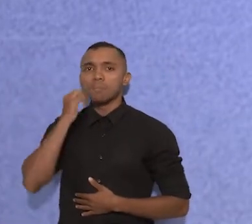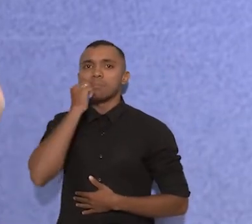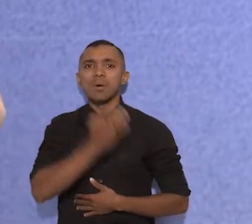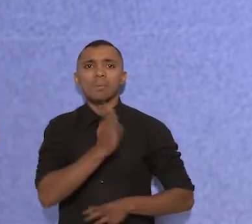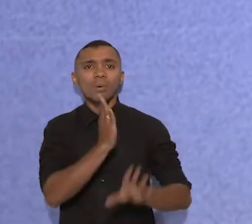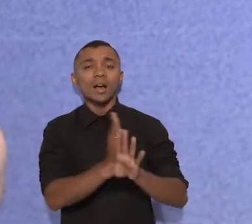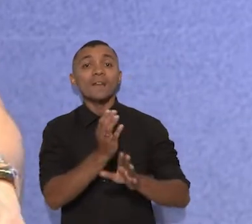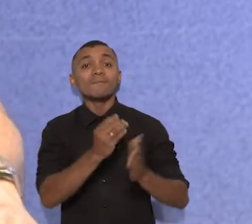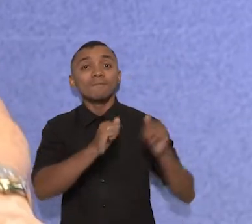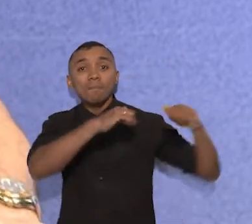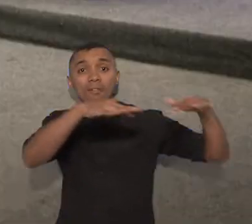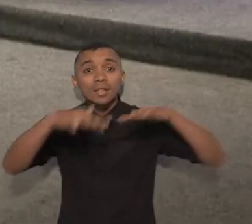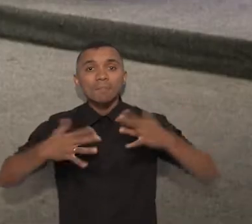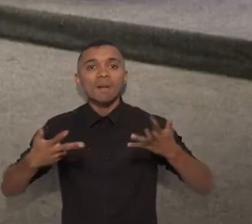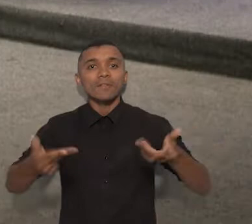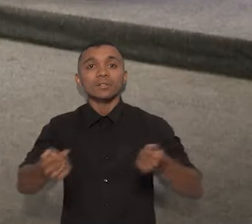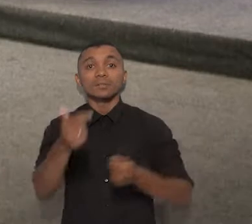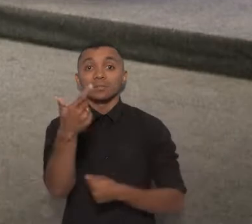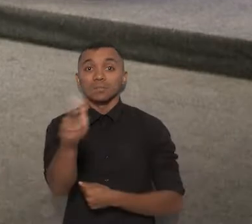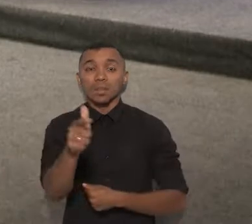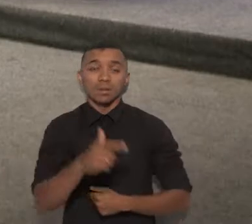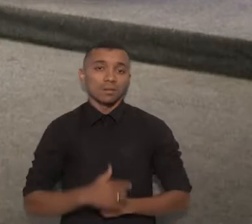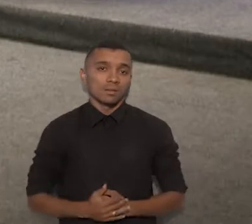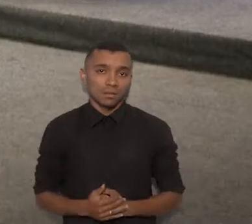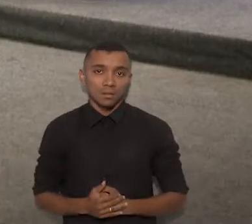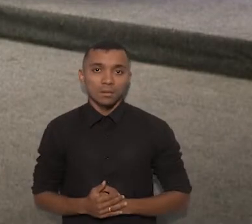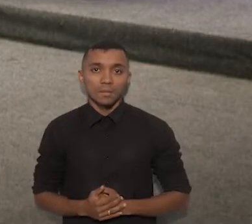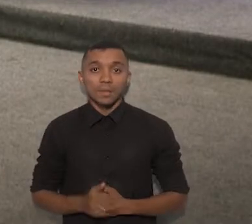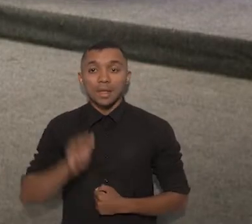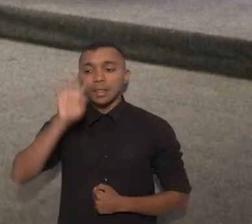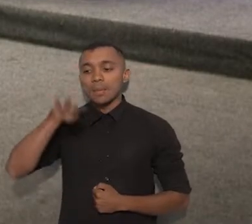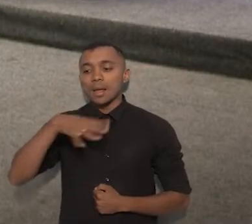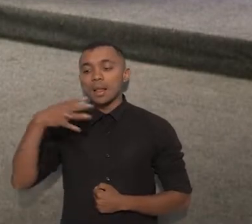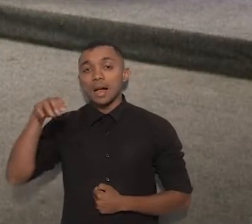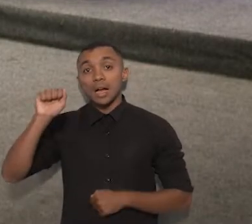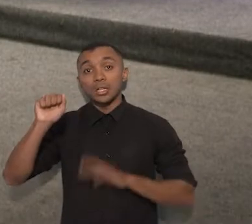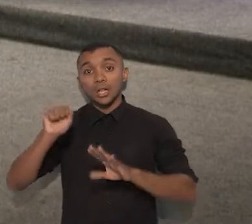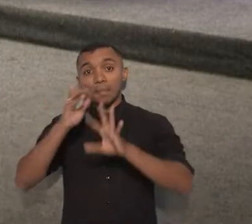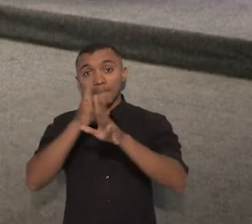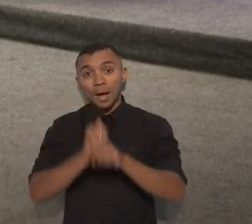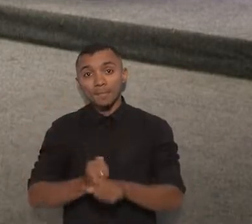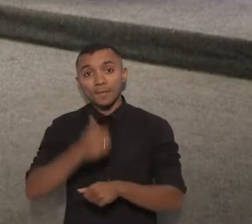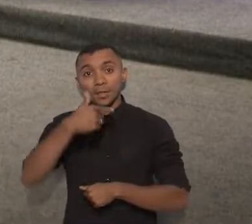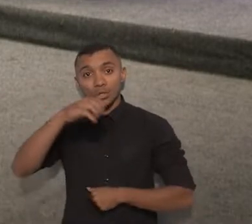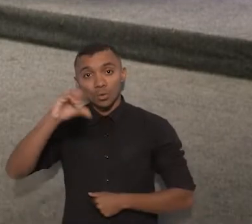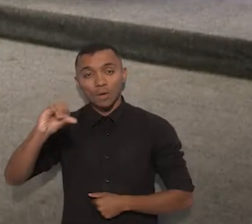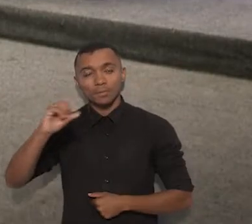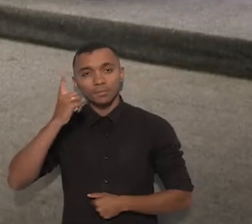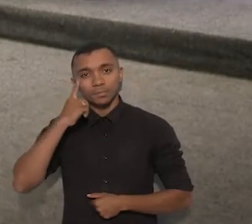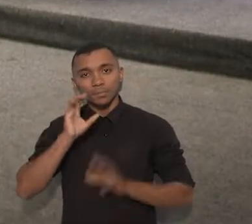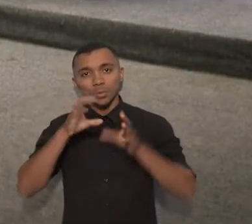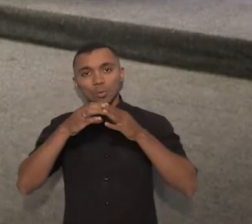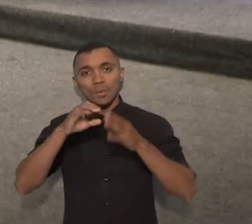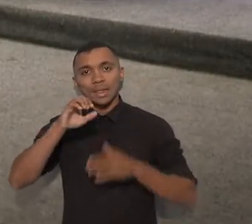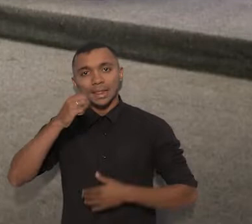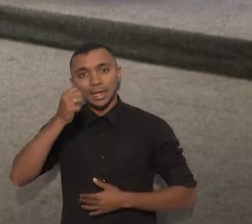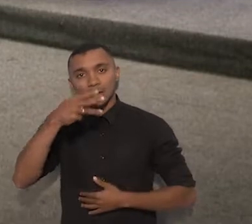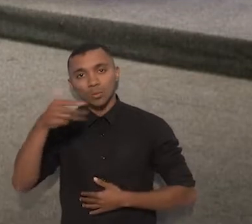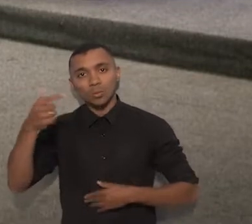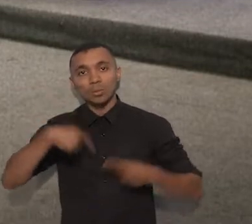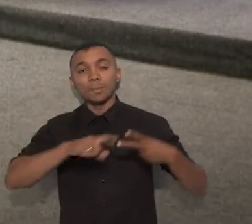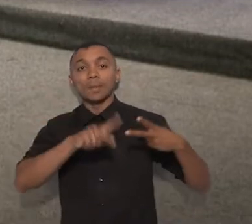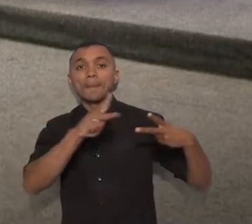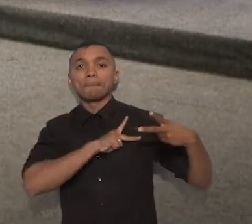não. O que está sustentando a campanha do Corinthians na Série A, tem 29 pontos, é o terceiro colocado. O Atlético está com 31. O